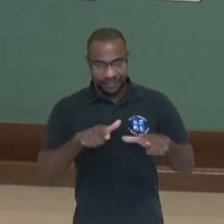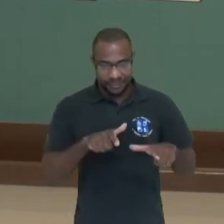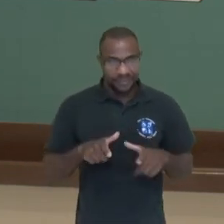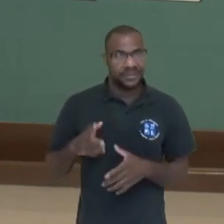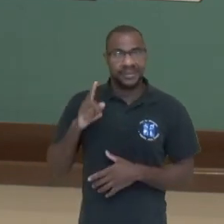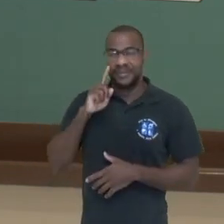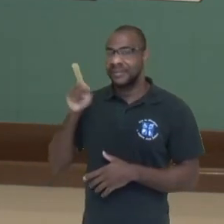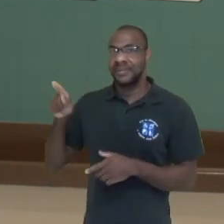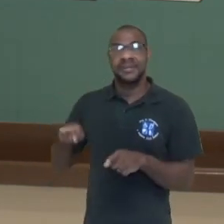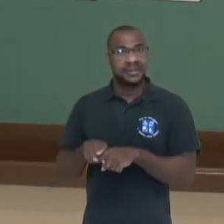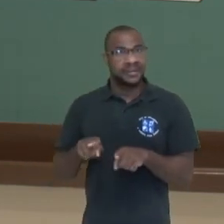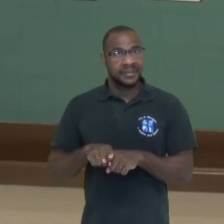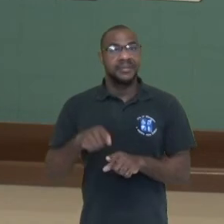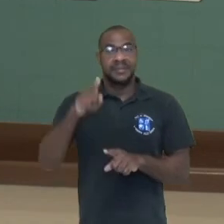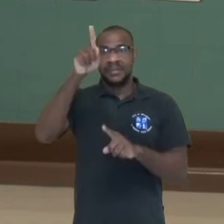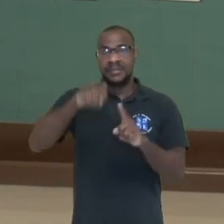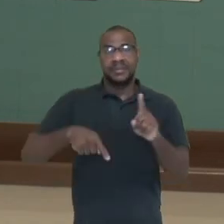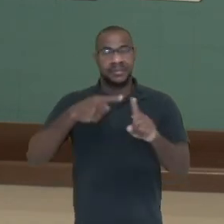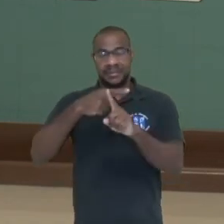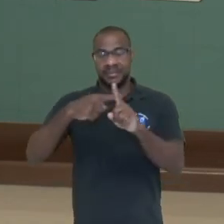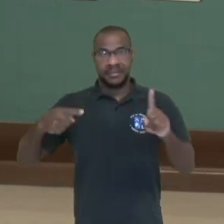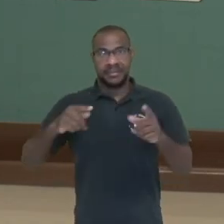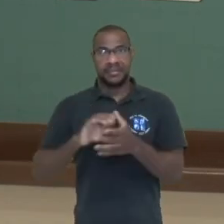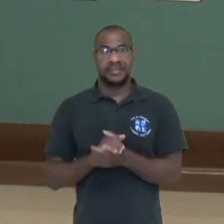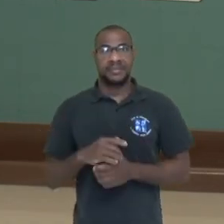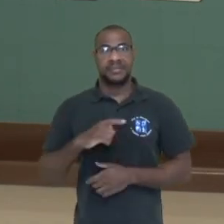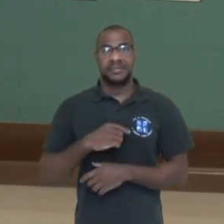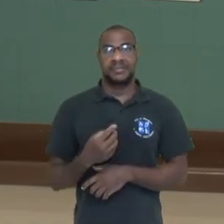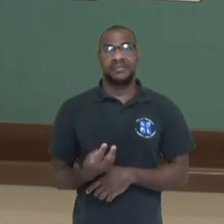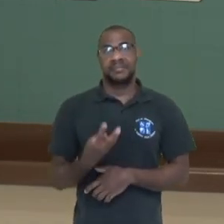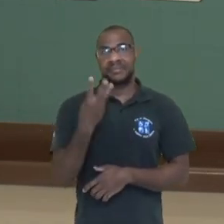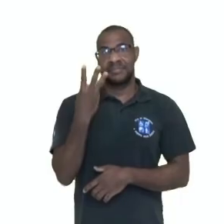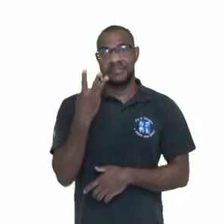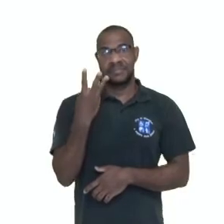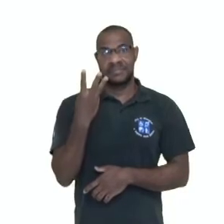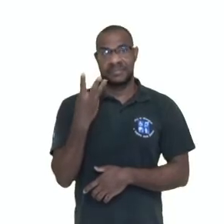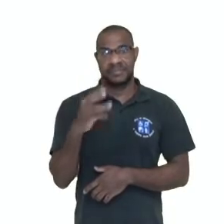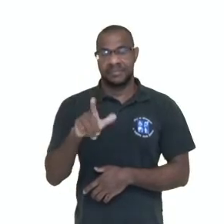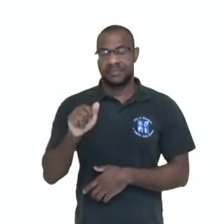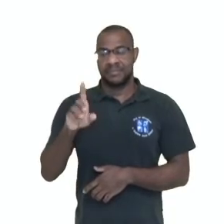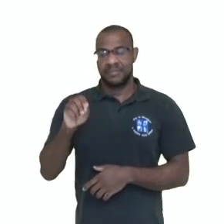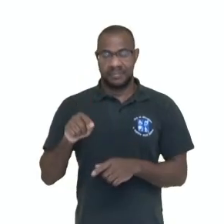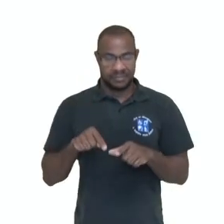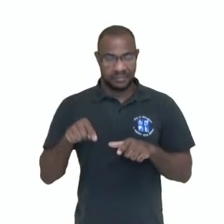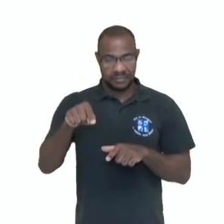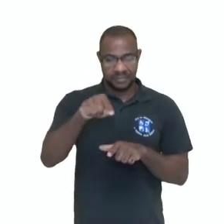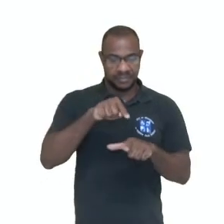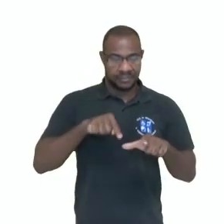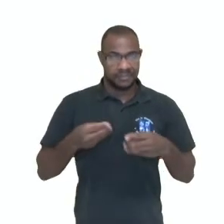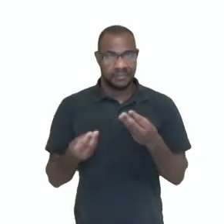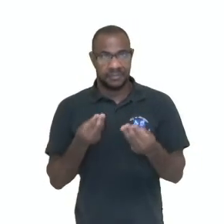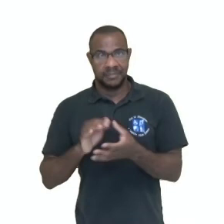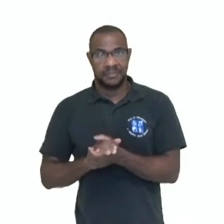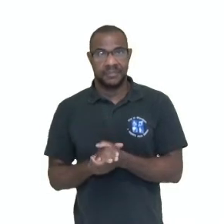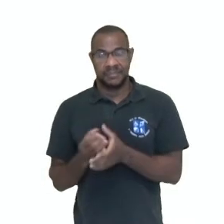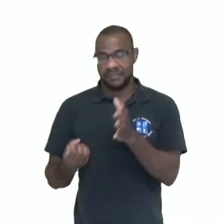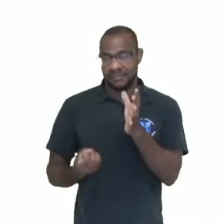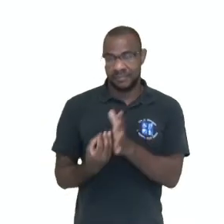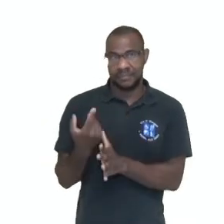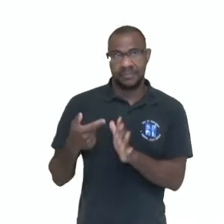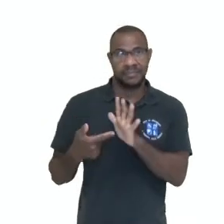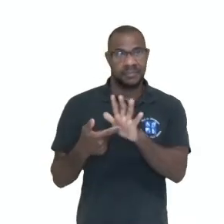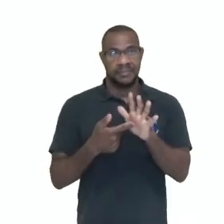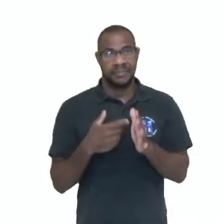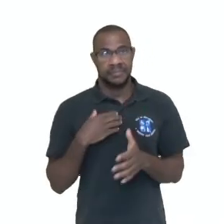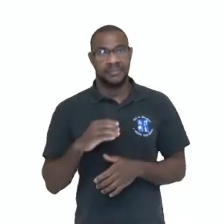plano cartesiano. Na verdade, ele trabalha com 3 dimensões, né? Então, ó, o GPS funciona como? Ela é transmitida como um